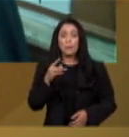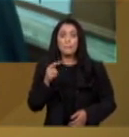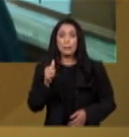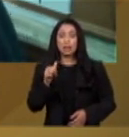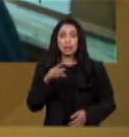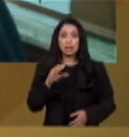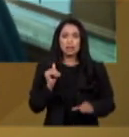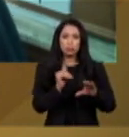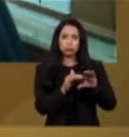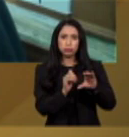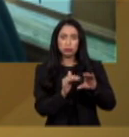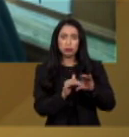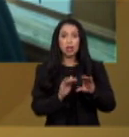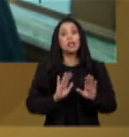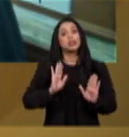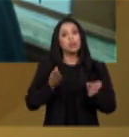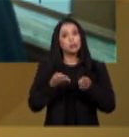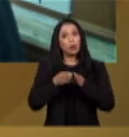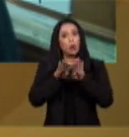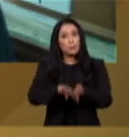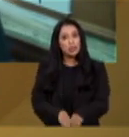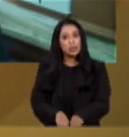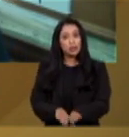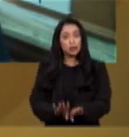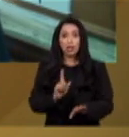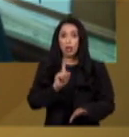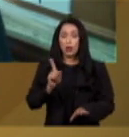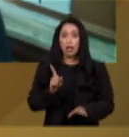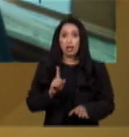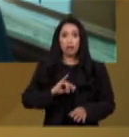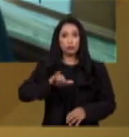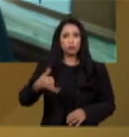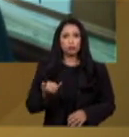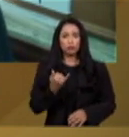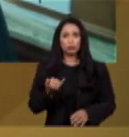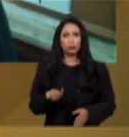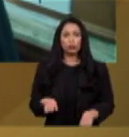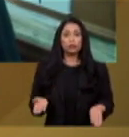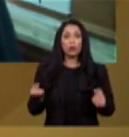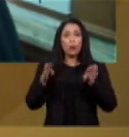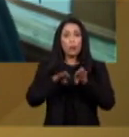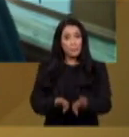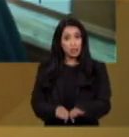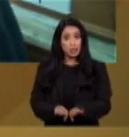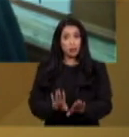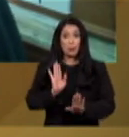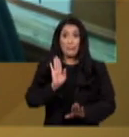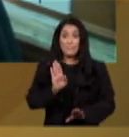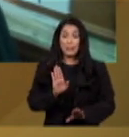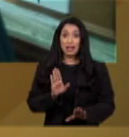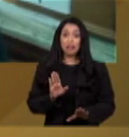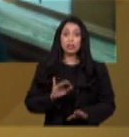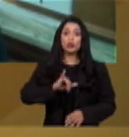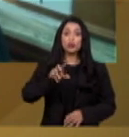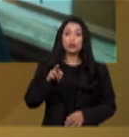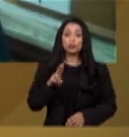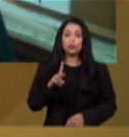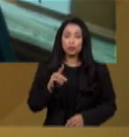juros compensatórios. Não se trata de juros compensatórios, mas de juros da